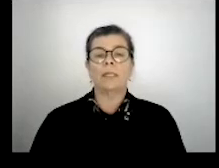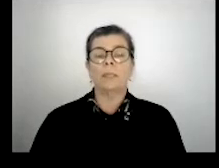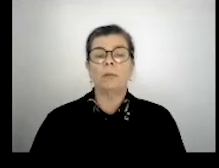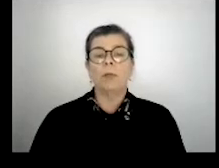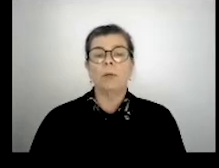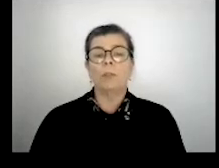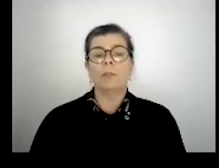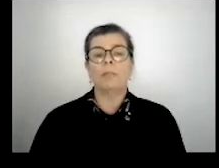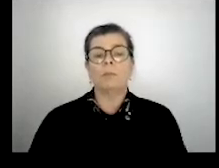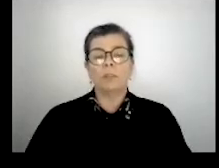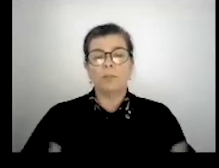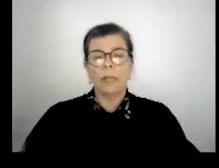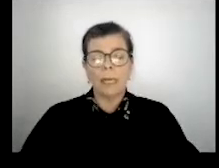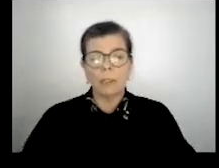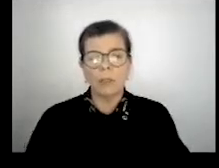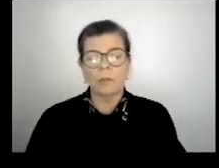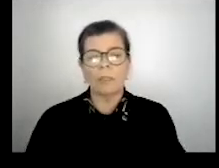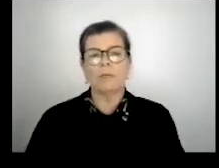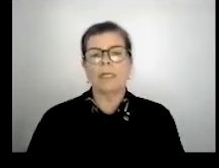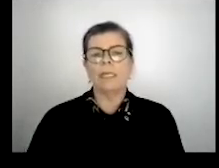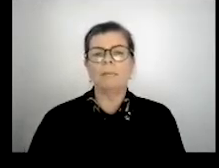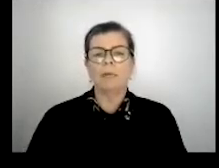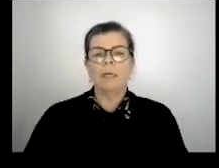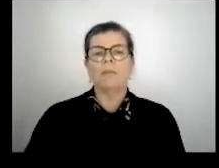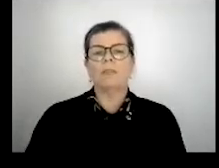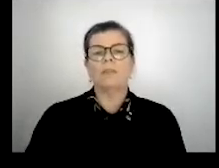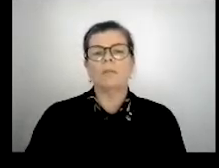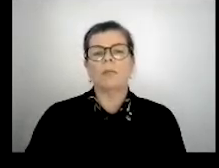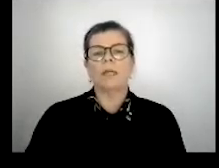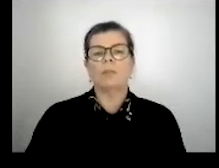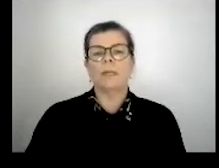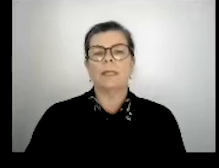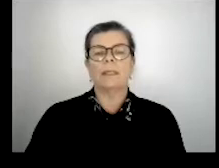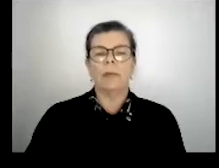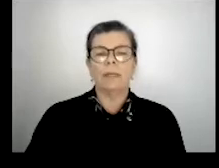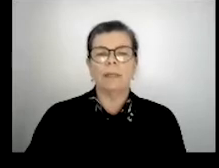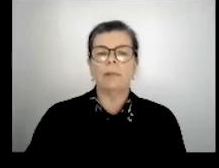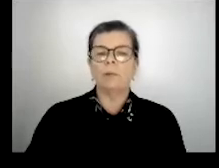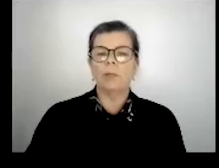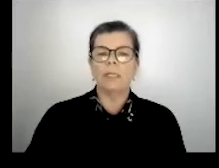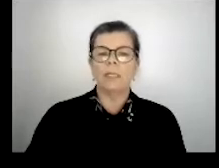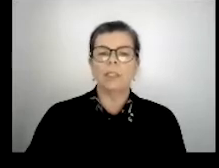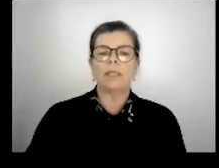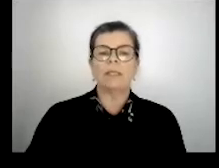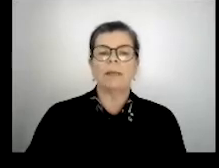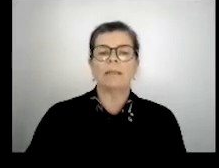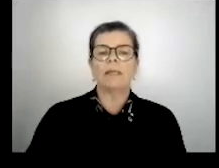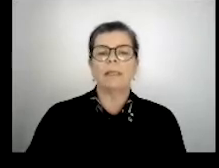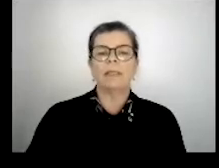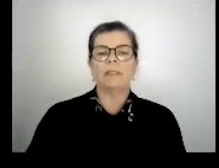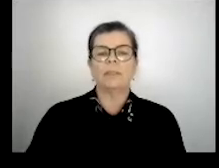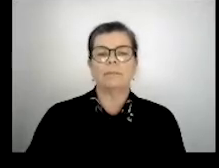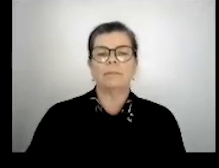de internação, onde nós temos uma dificuldade de circulação da equipe, muitas vezes os carros de parada não entram, então é importante a gente trazer para